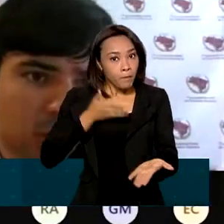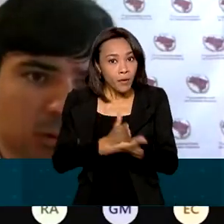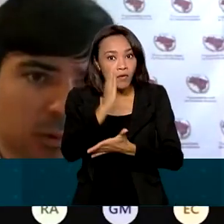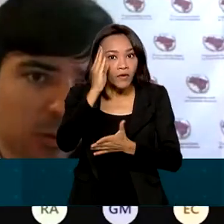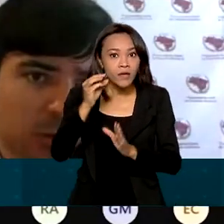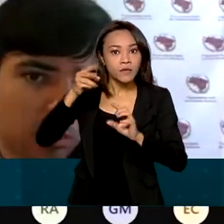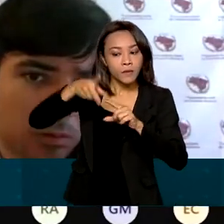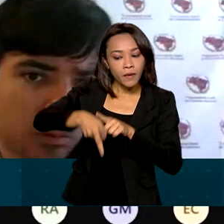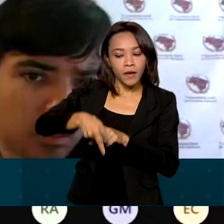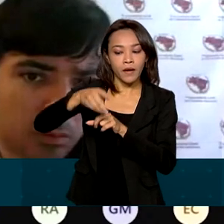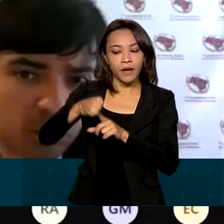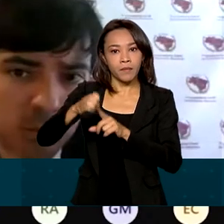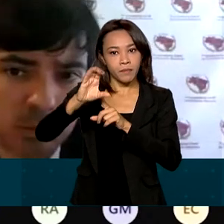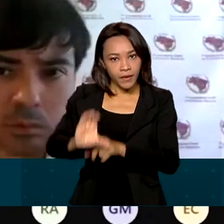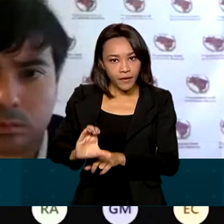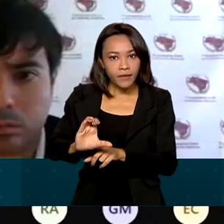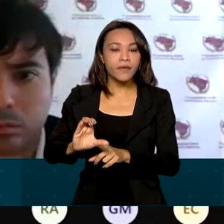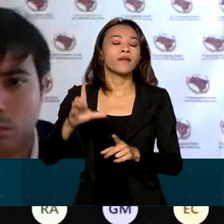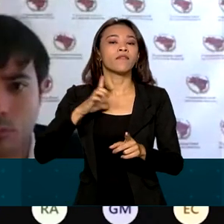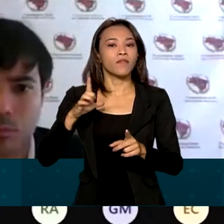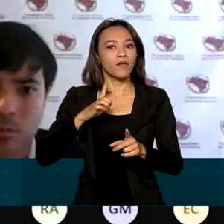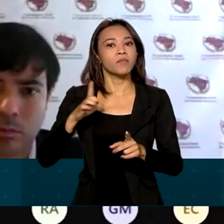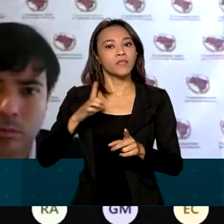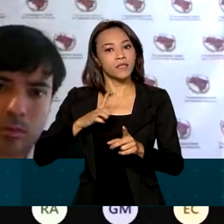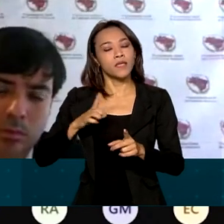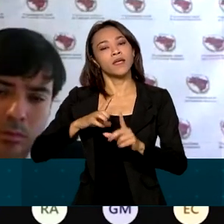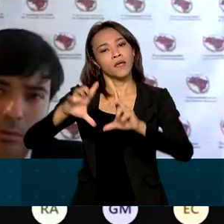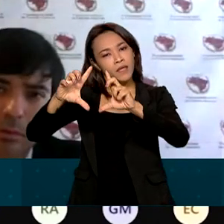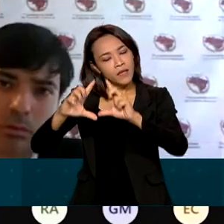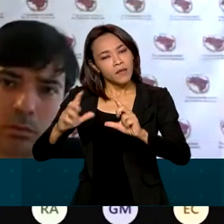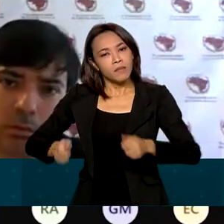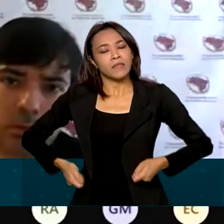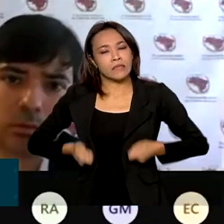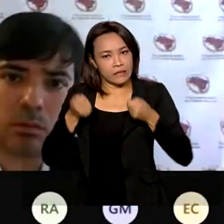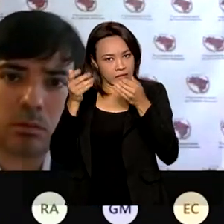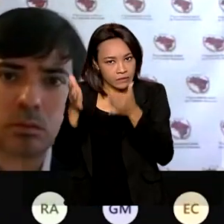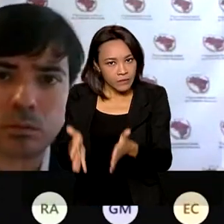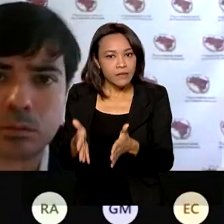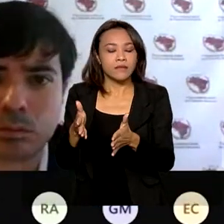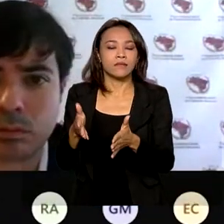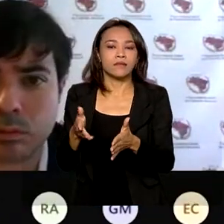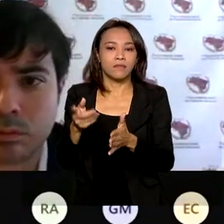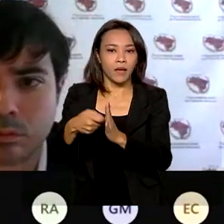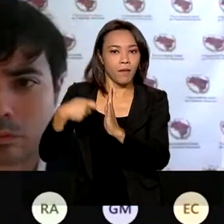redução das despesas obrigatórias de 33.5 milhões de reais queriam equivalente ao espaço no teto de